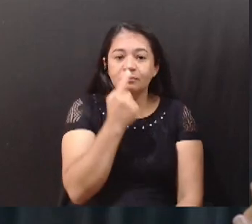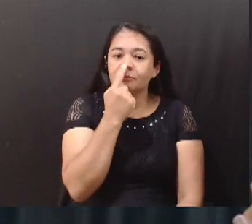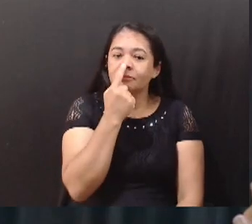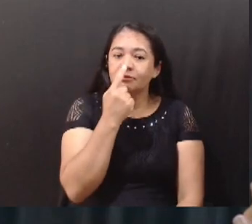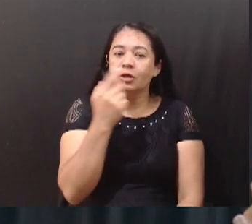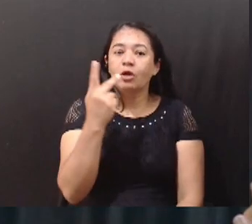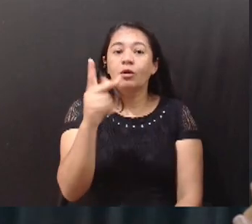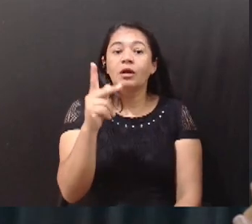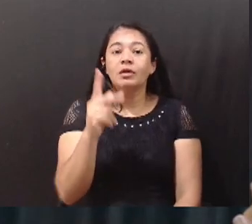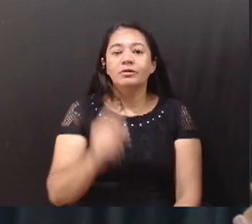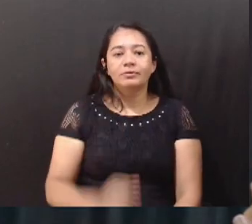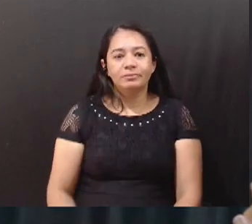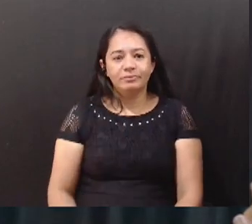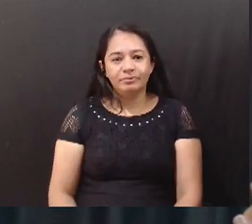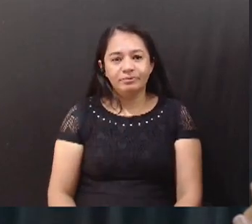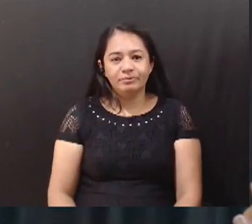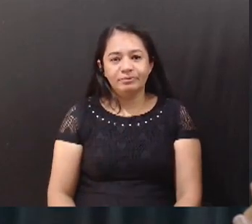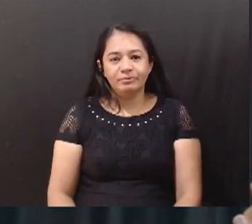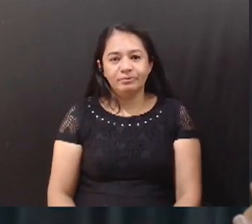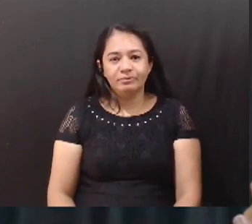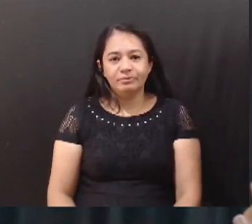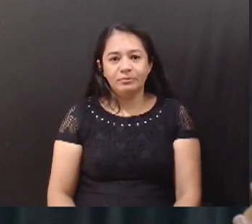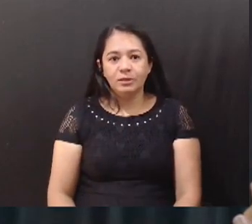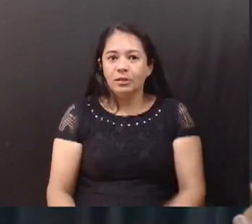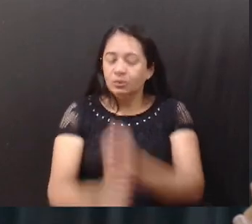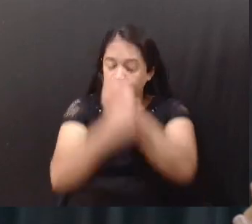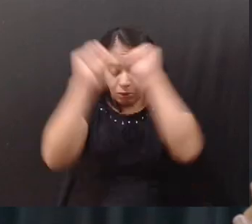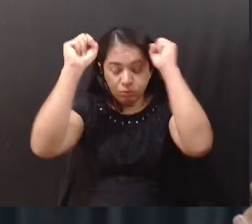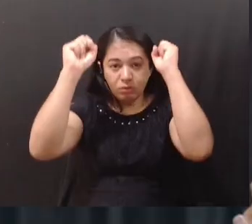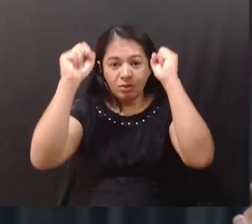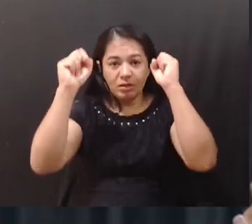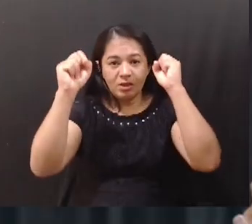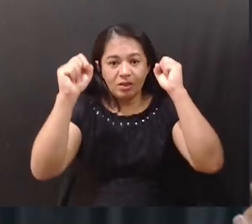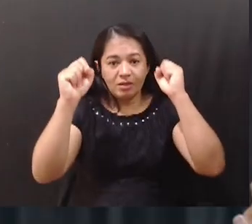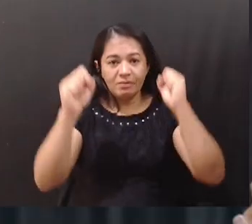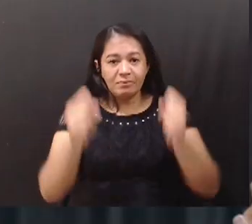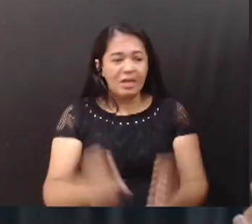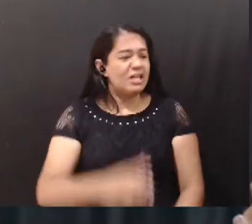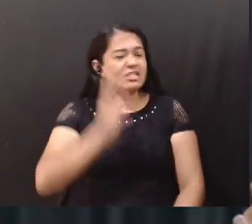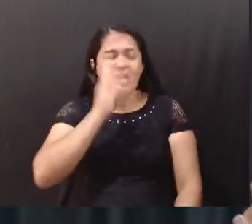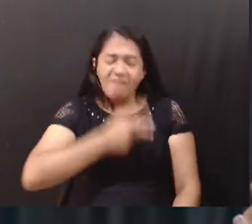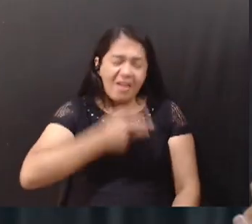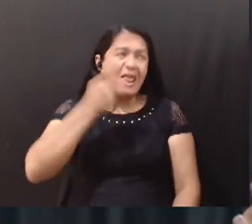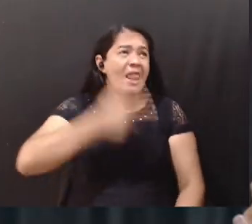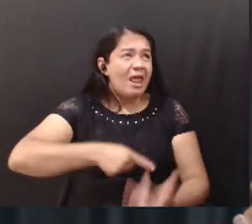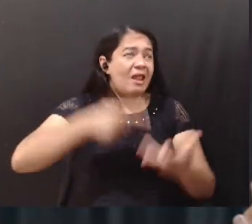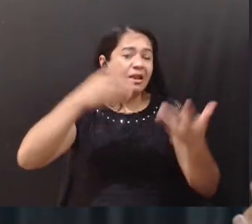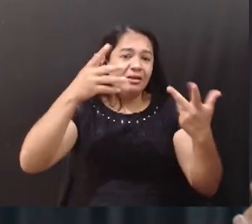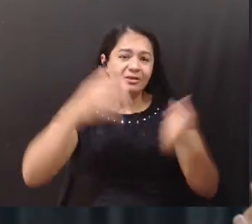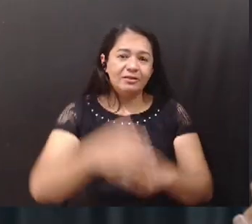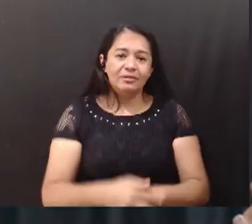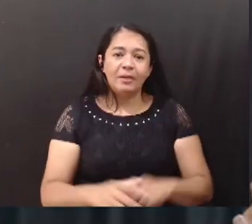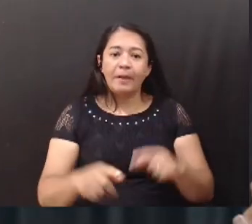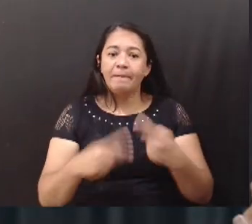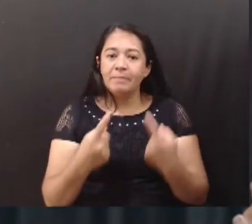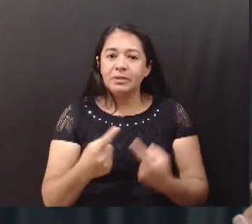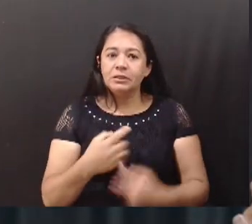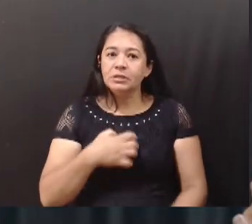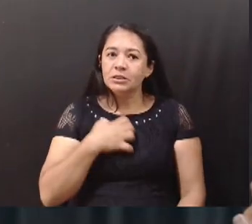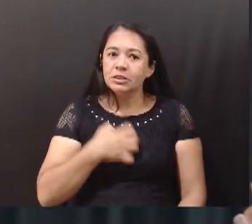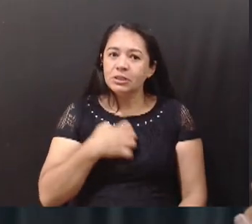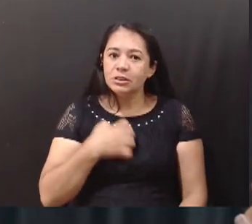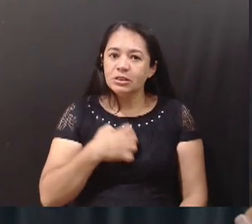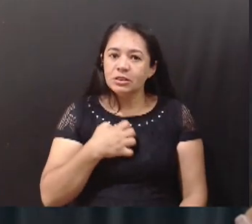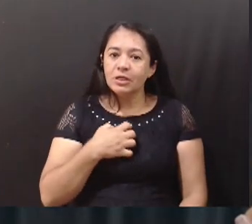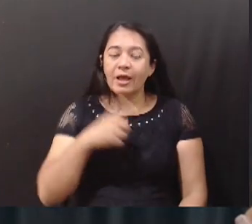tendência? Explodir. Você fez pela 30ª vez. Mas a raiva, ela é uma emoção